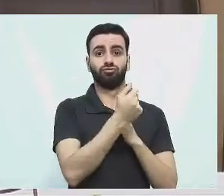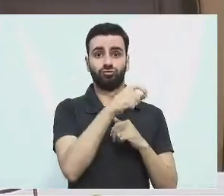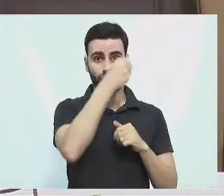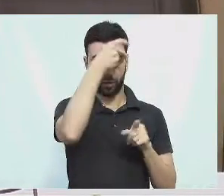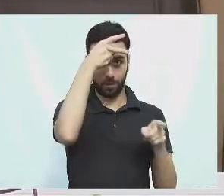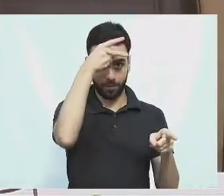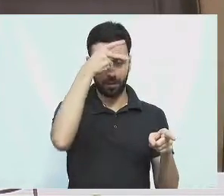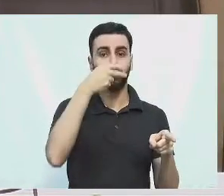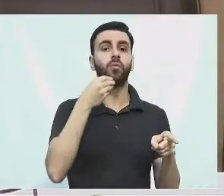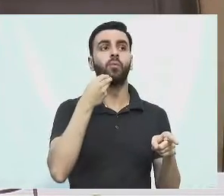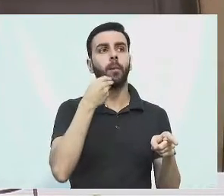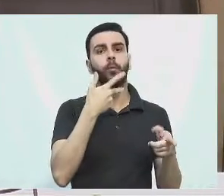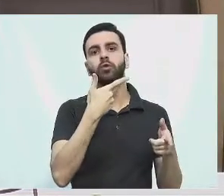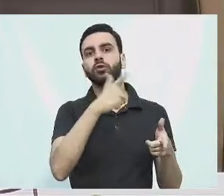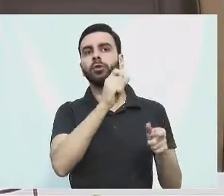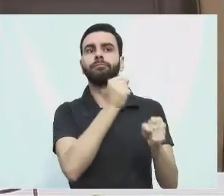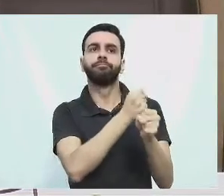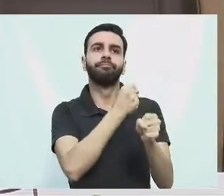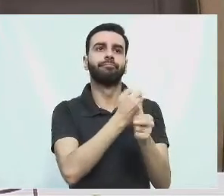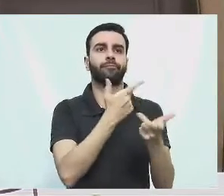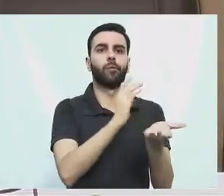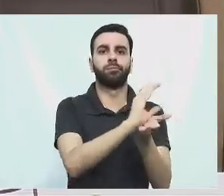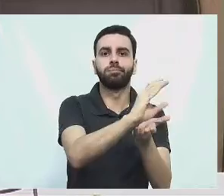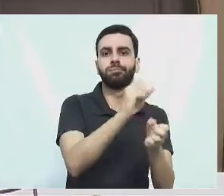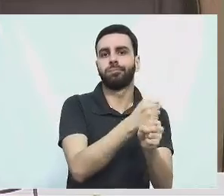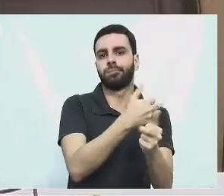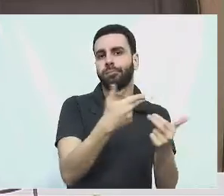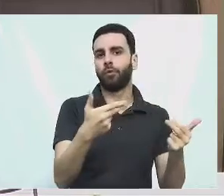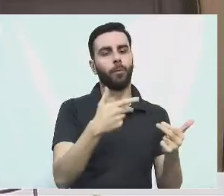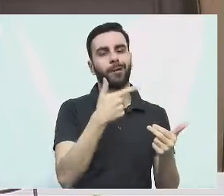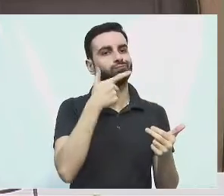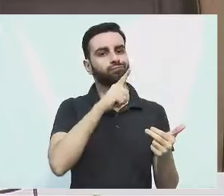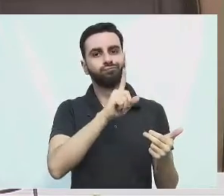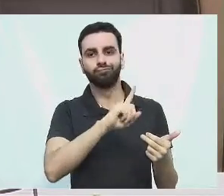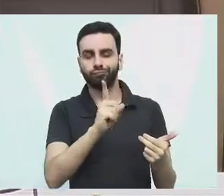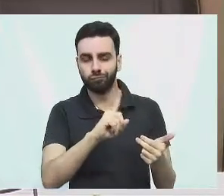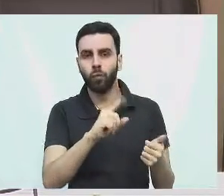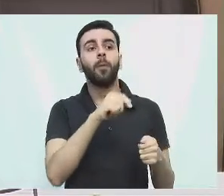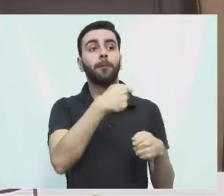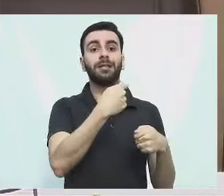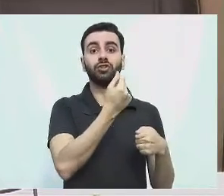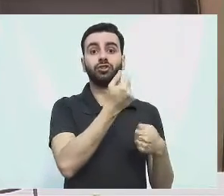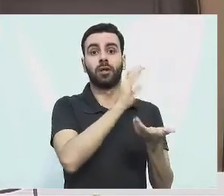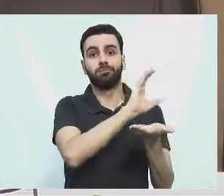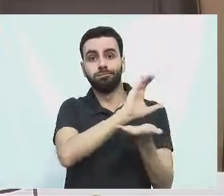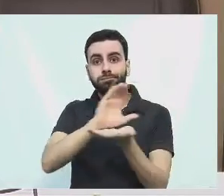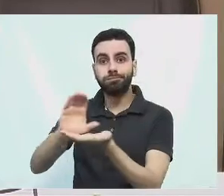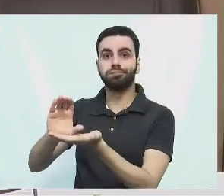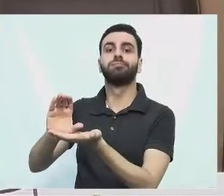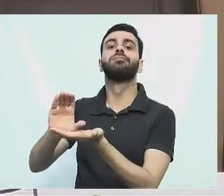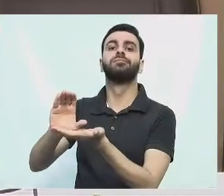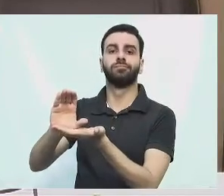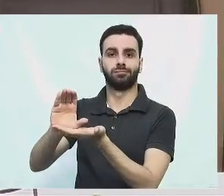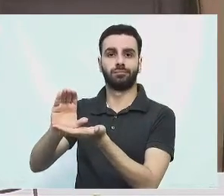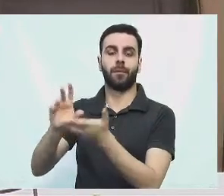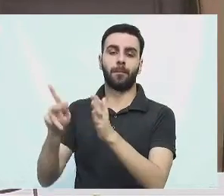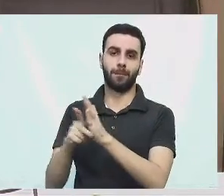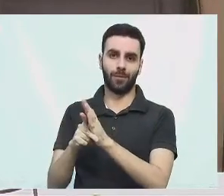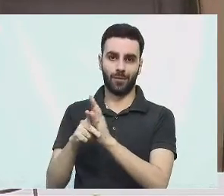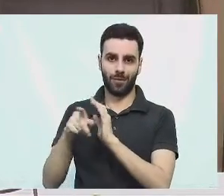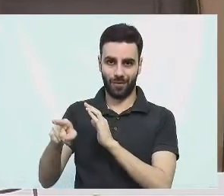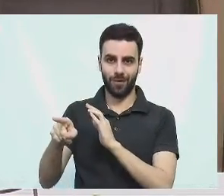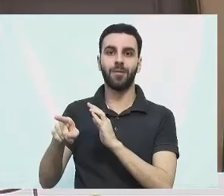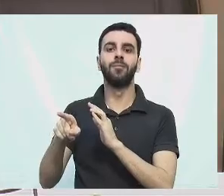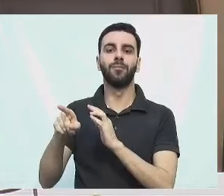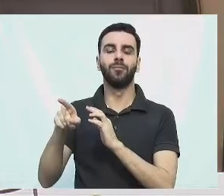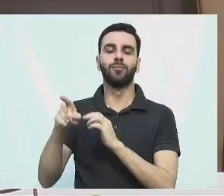poderia ser para investimento em obras, para mais investimento em educação, em saúde, e compensar as